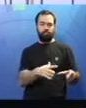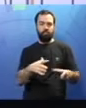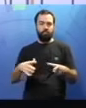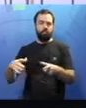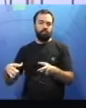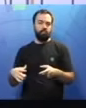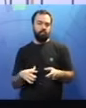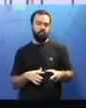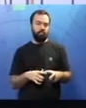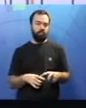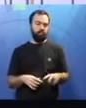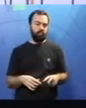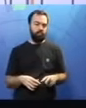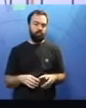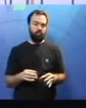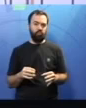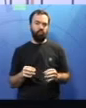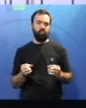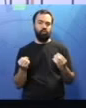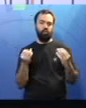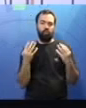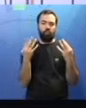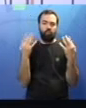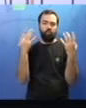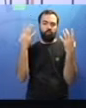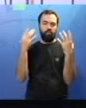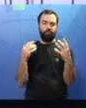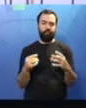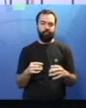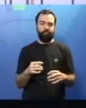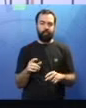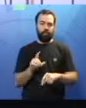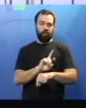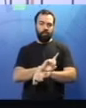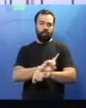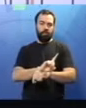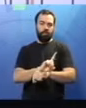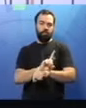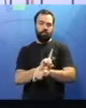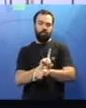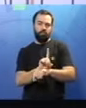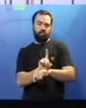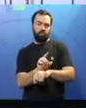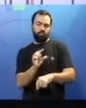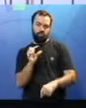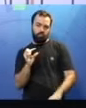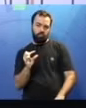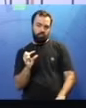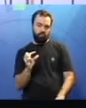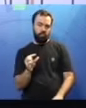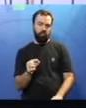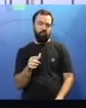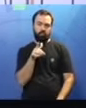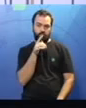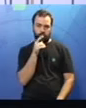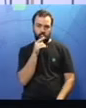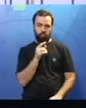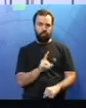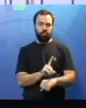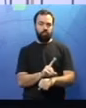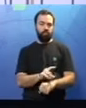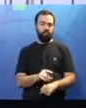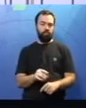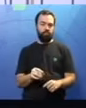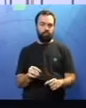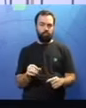a velocidade é menor, que seria, no caso, 340 metros por segundo. Já na água, como